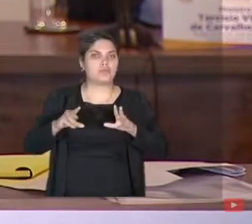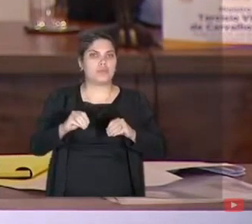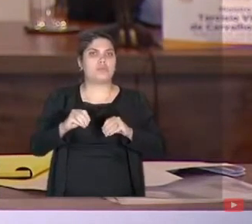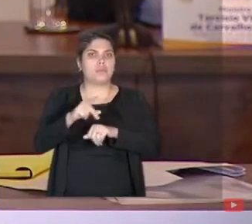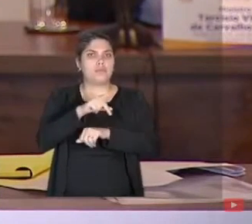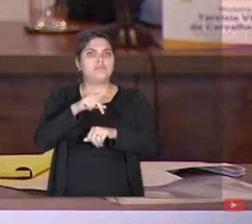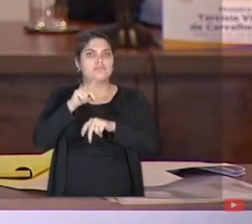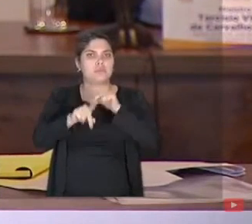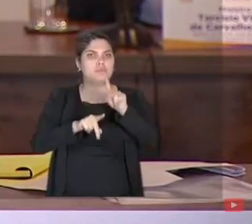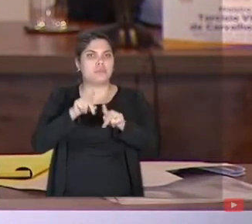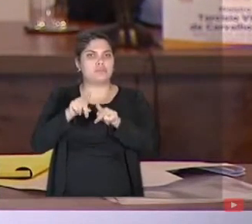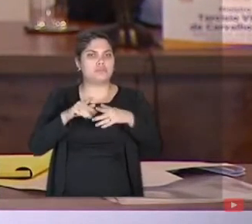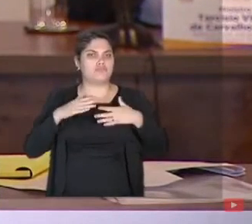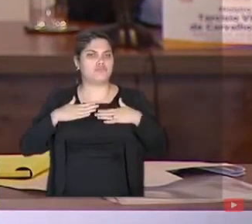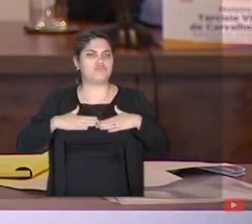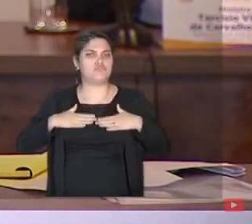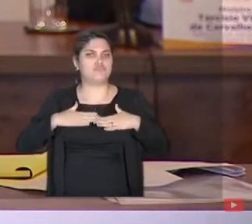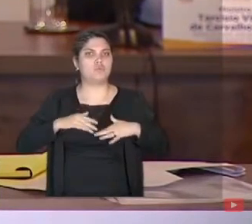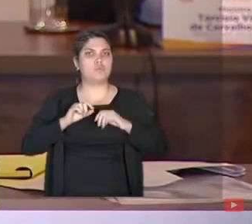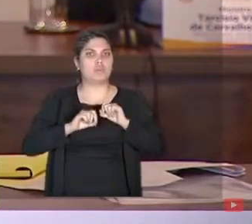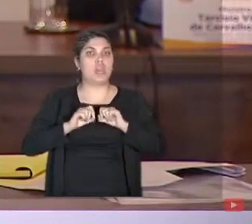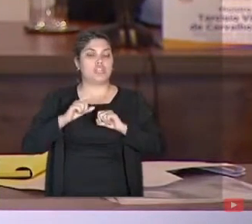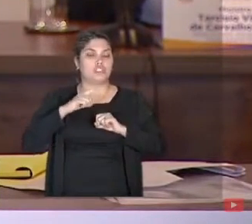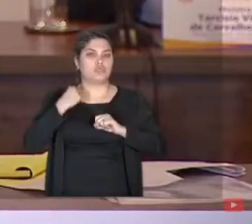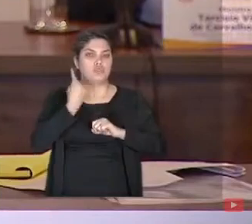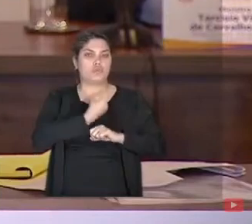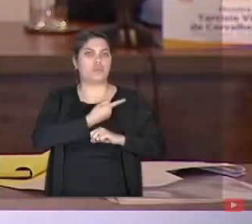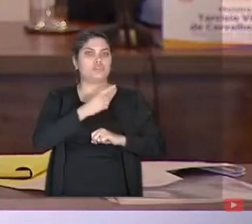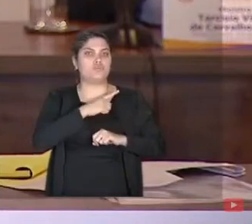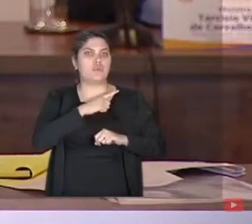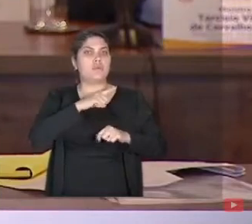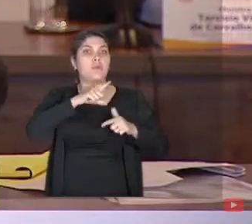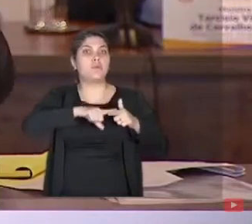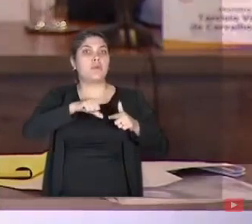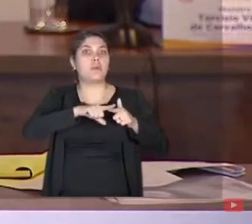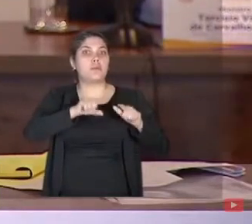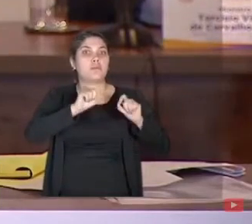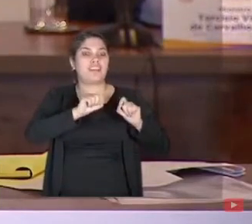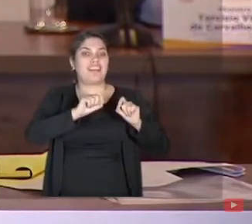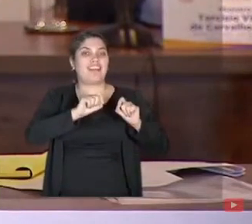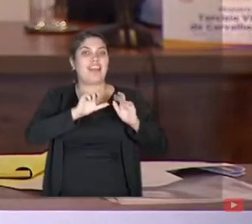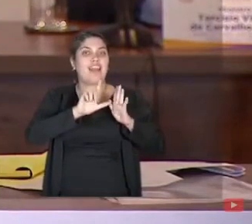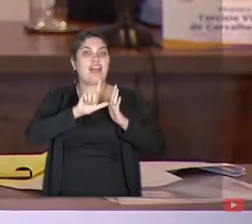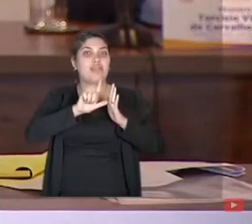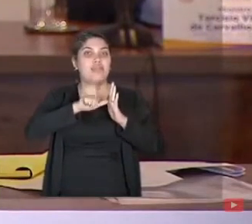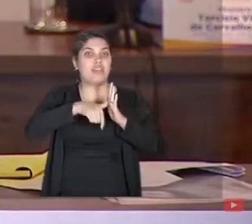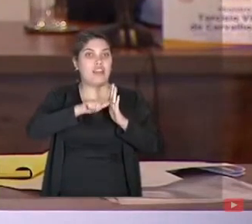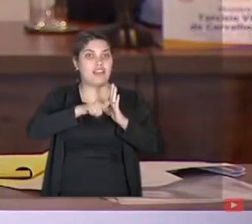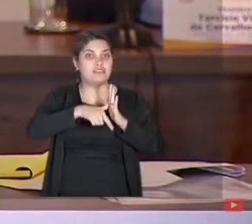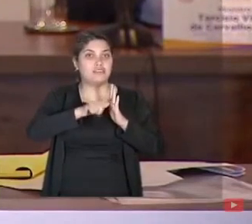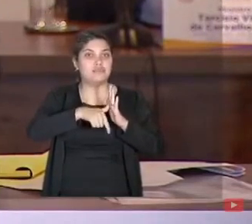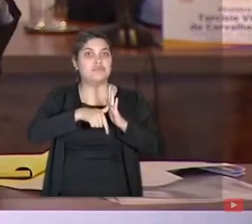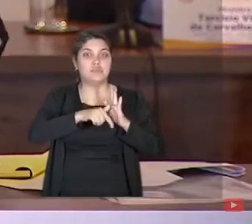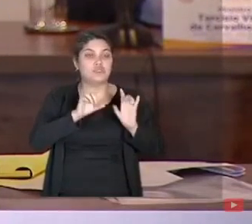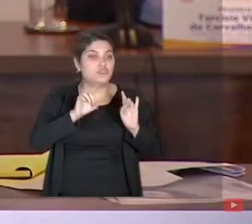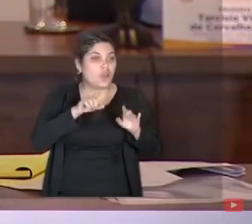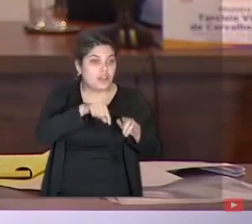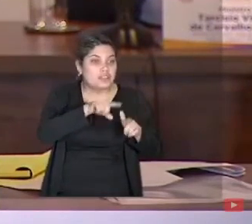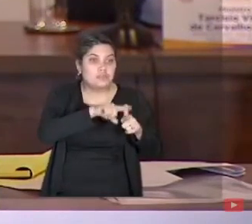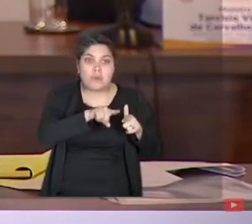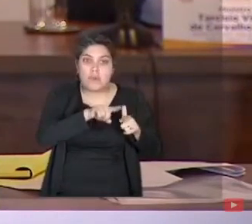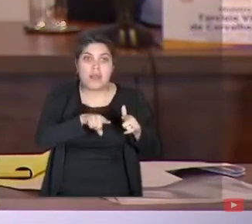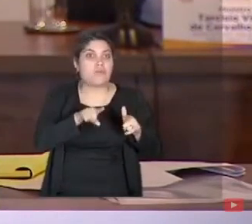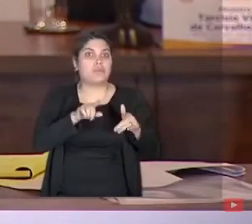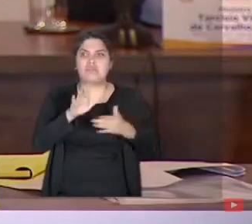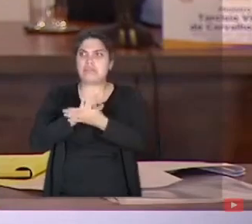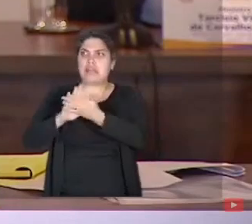população esteja tranquila, nós tivemos um problema de atraso na divulgação. Foi só esse o problema que aconteceu, não aconteceu